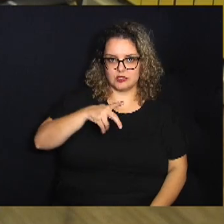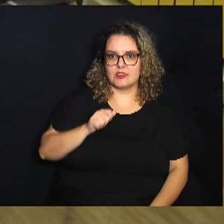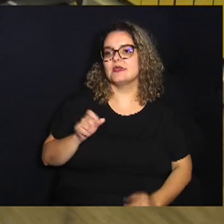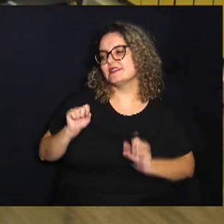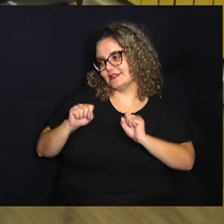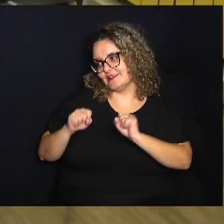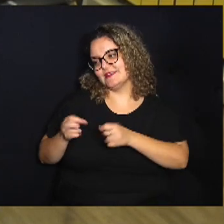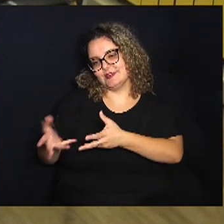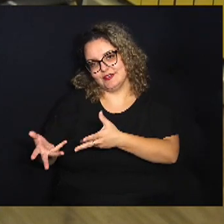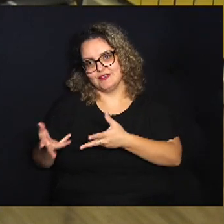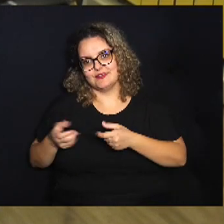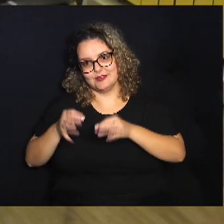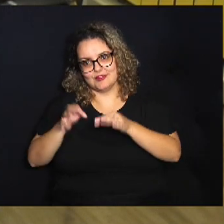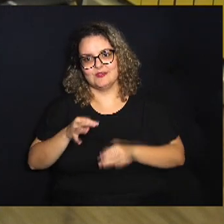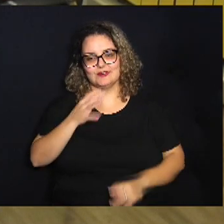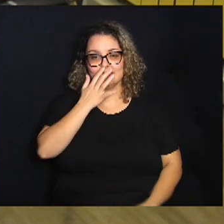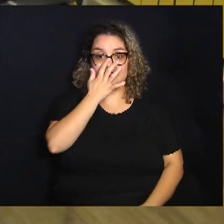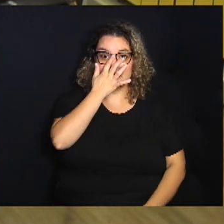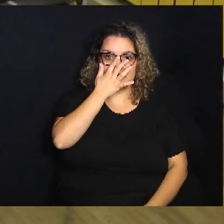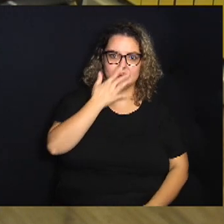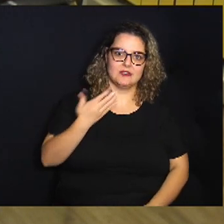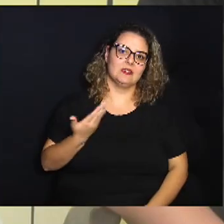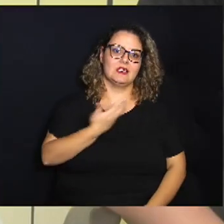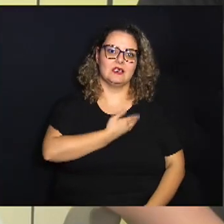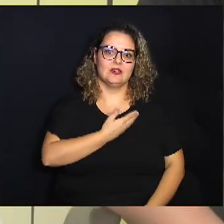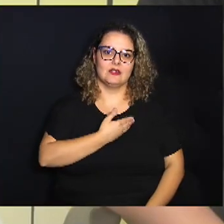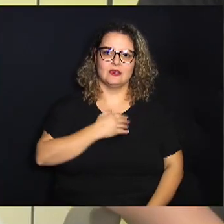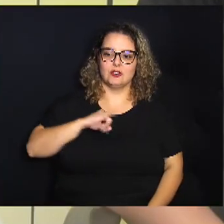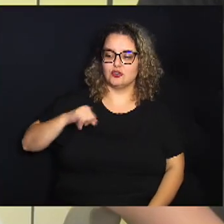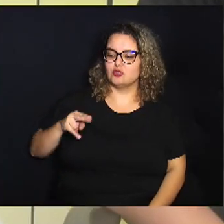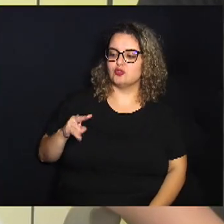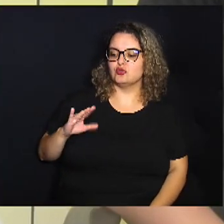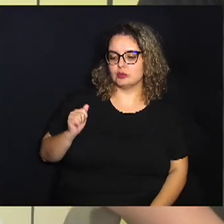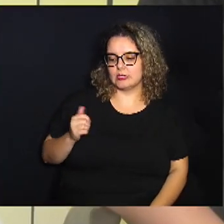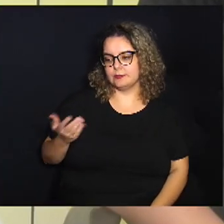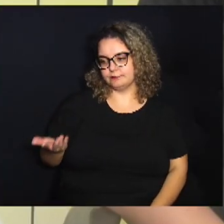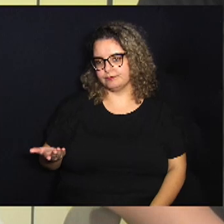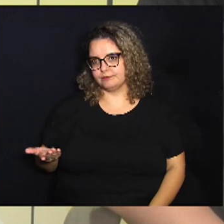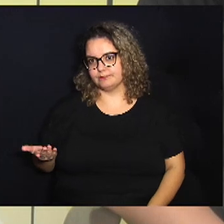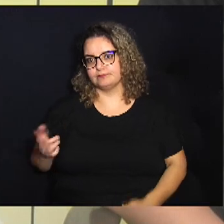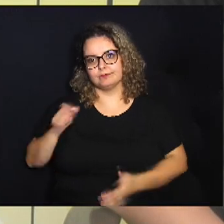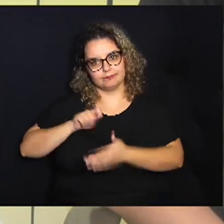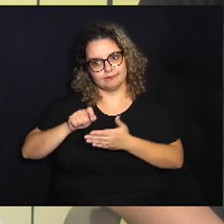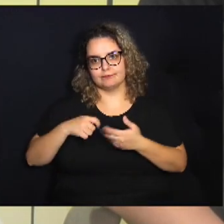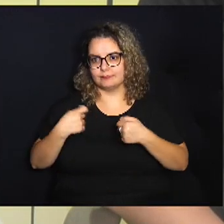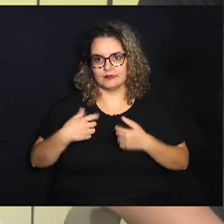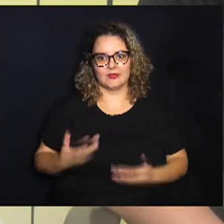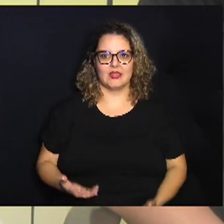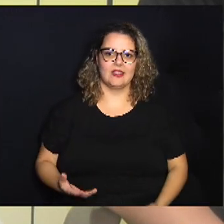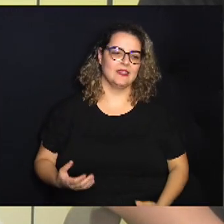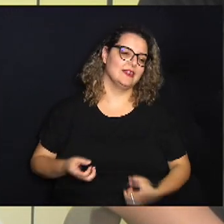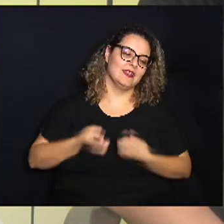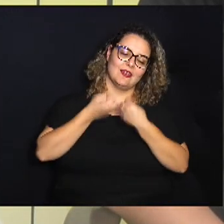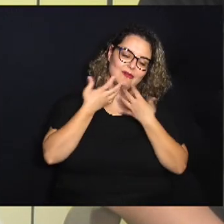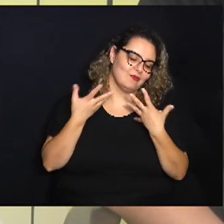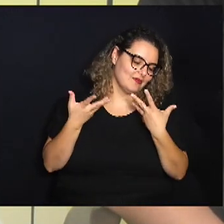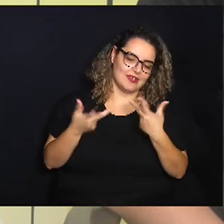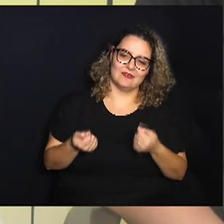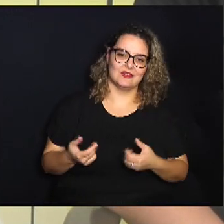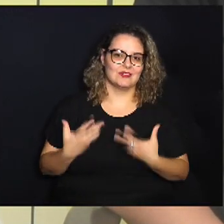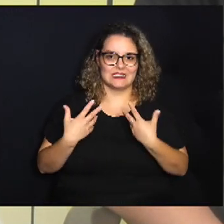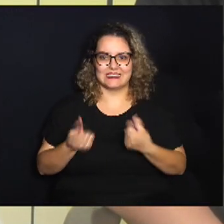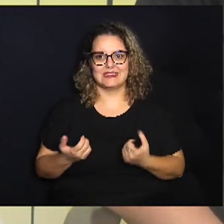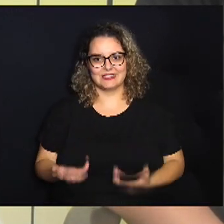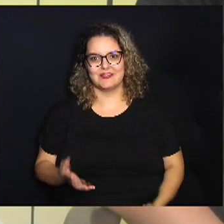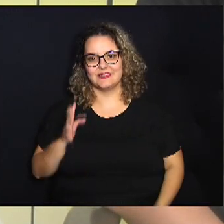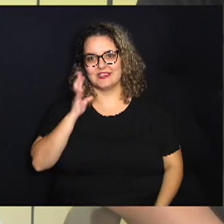convidei o Joaquim, para os amigos ele é chamado de Juca, né? Eu falei, Juca, você tem que escrever, cara. E ele é muito gente boa, topou na hora e foi bem